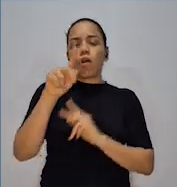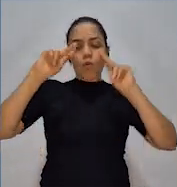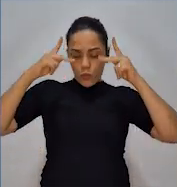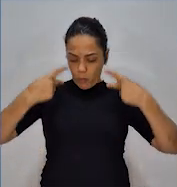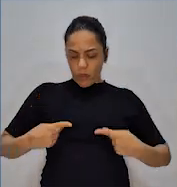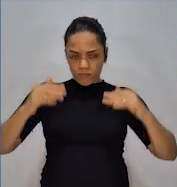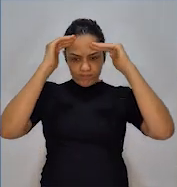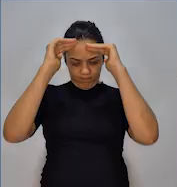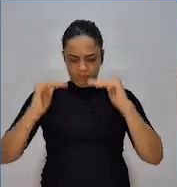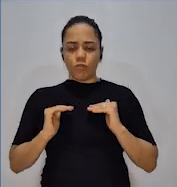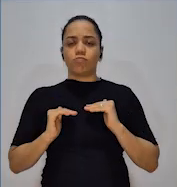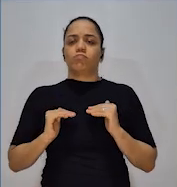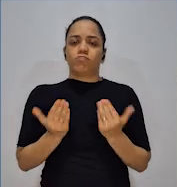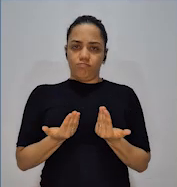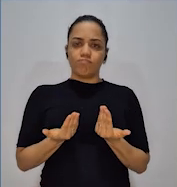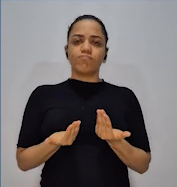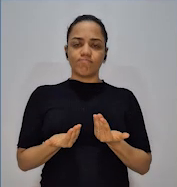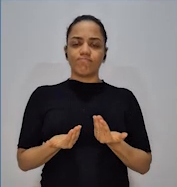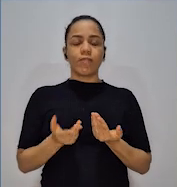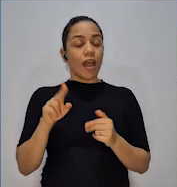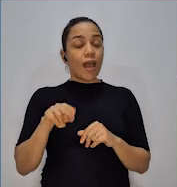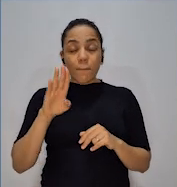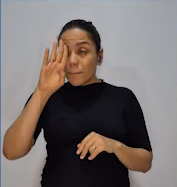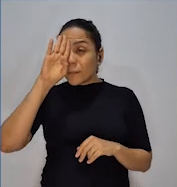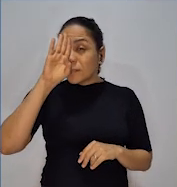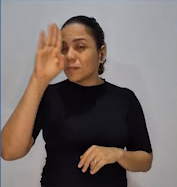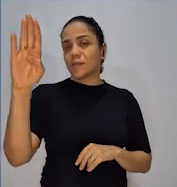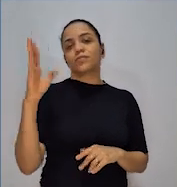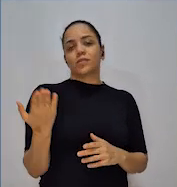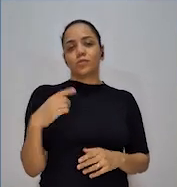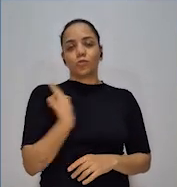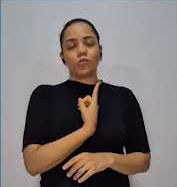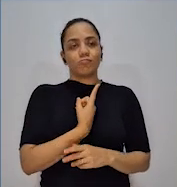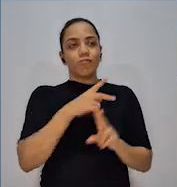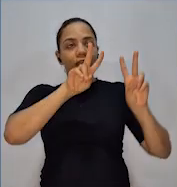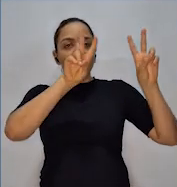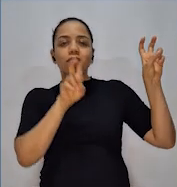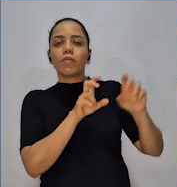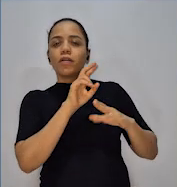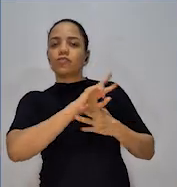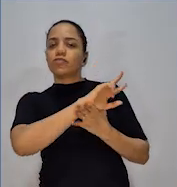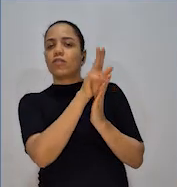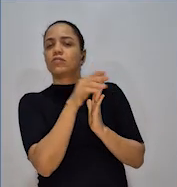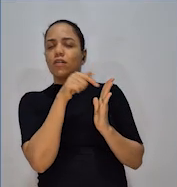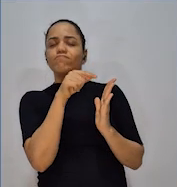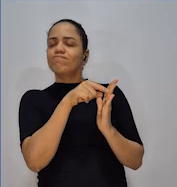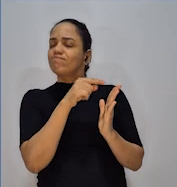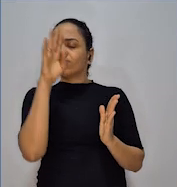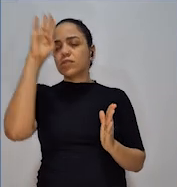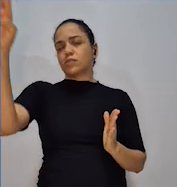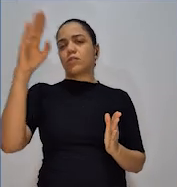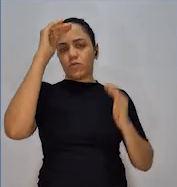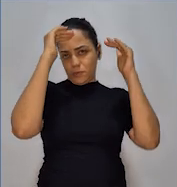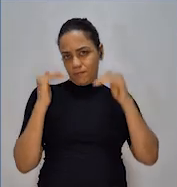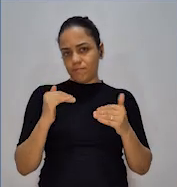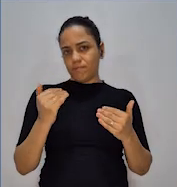mais quer quando a gente fala sobre diversidade. E quanto mais humano nós